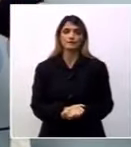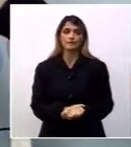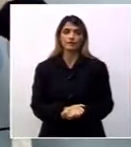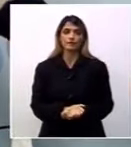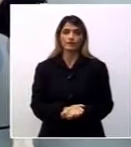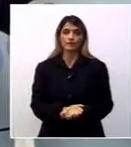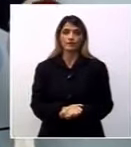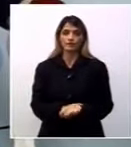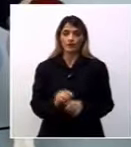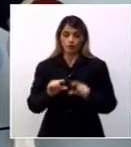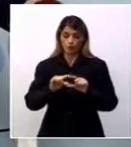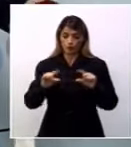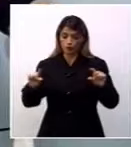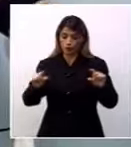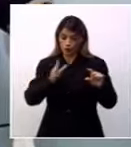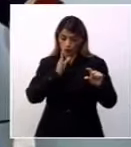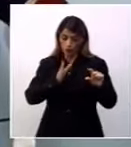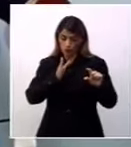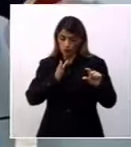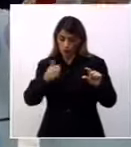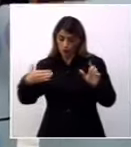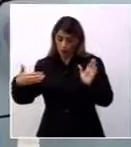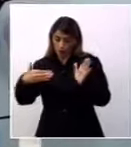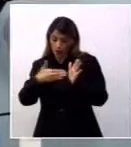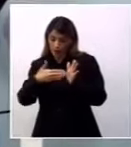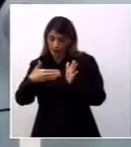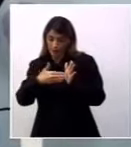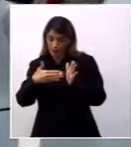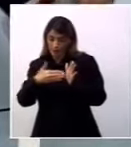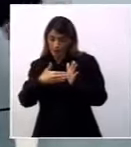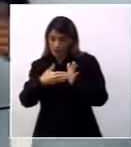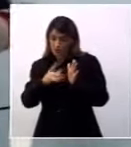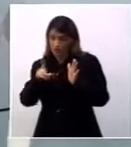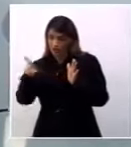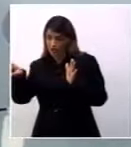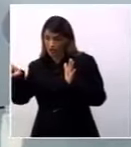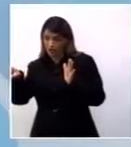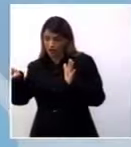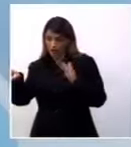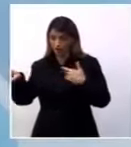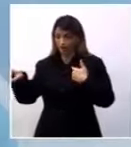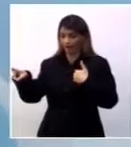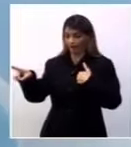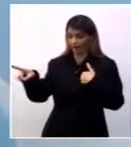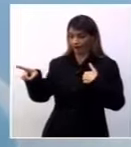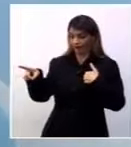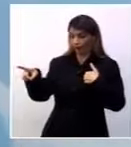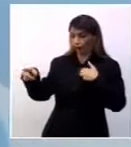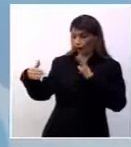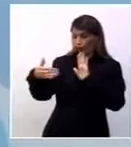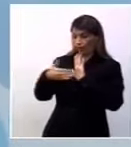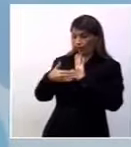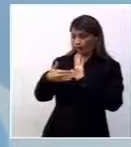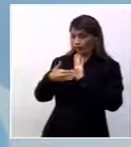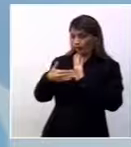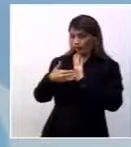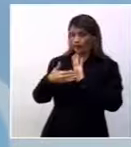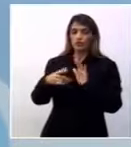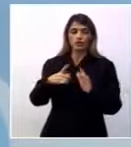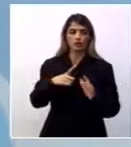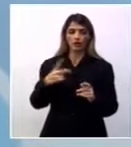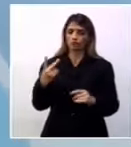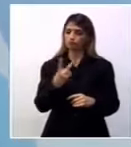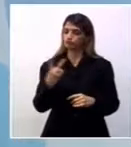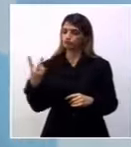marcação central que vai limitar entre ele e a minha pessoa. Nesse caso, nós temos dois